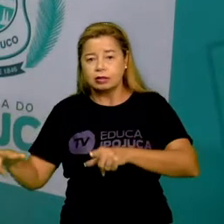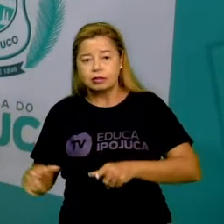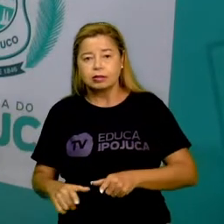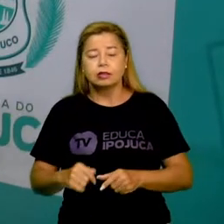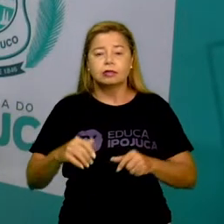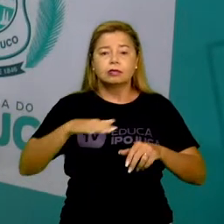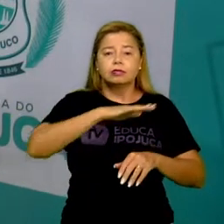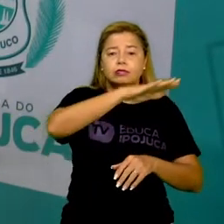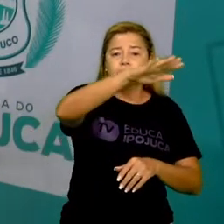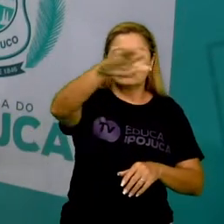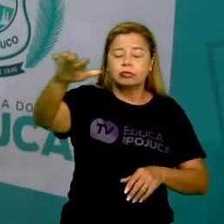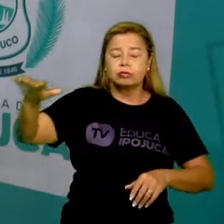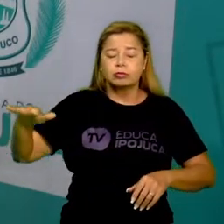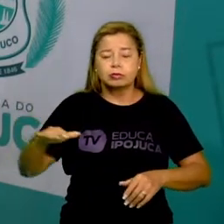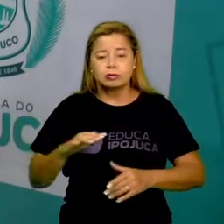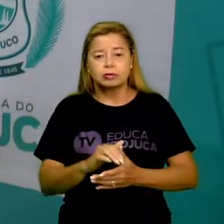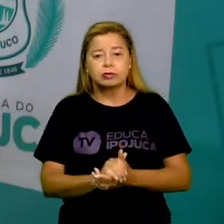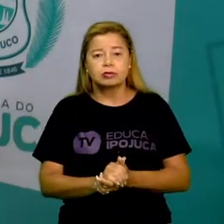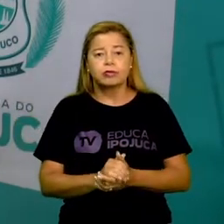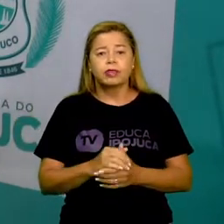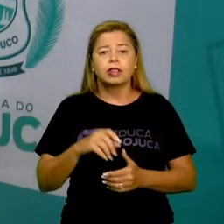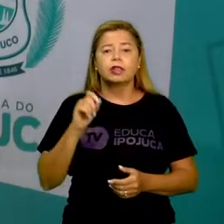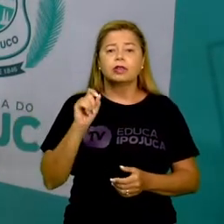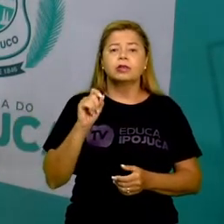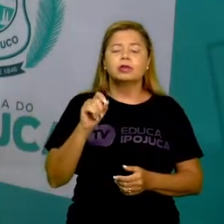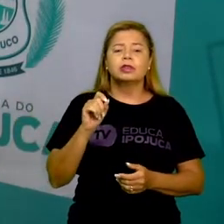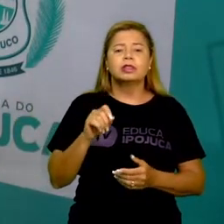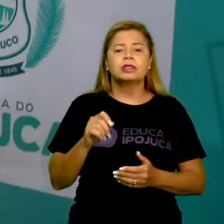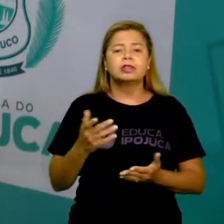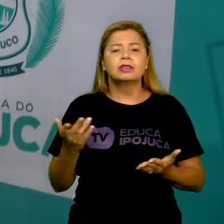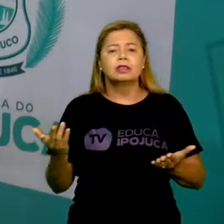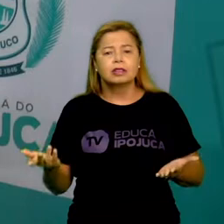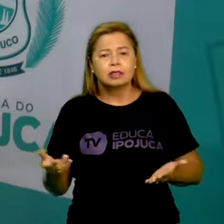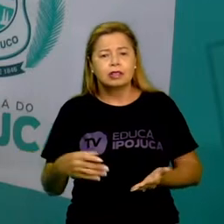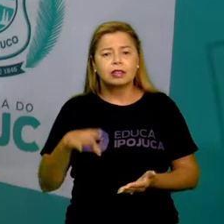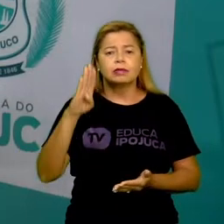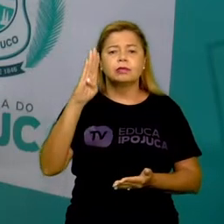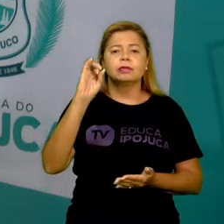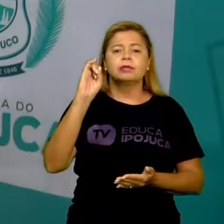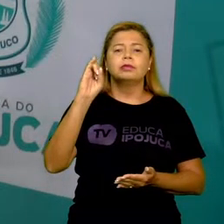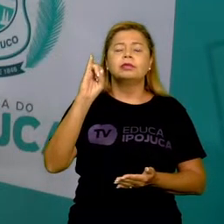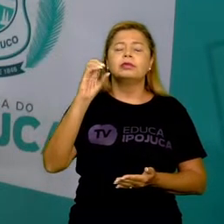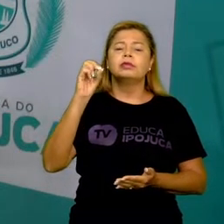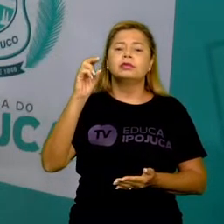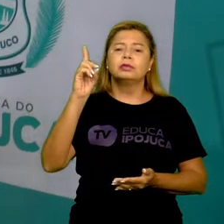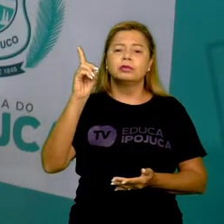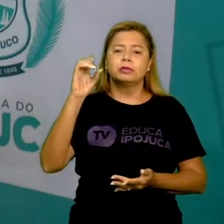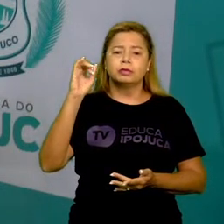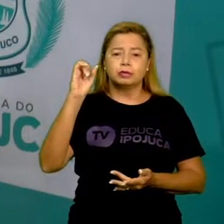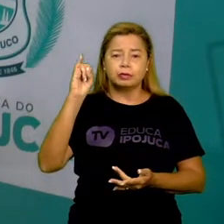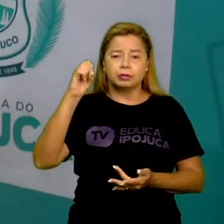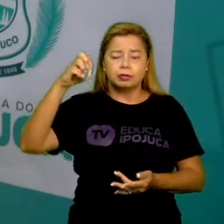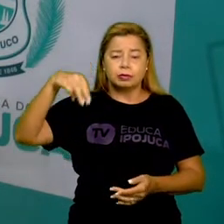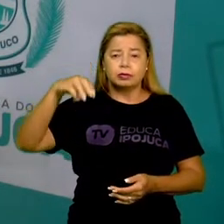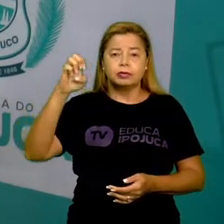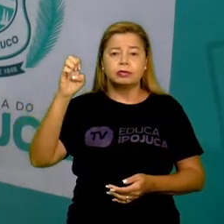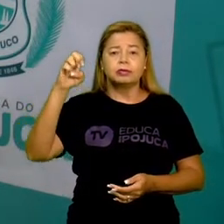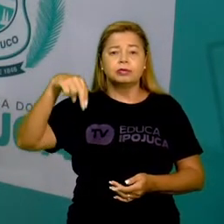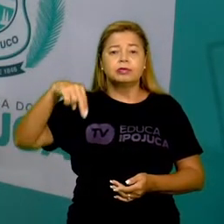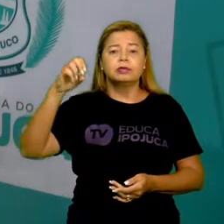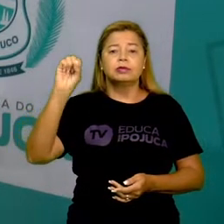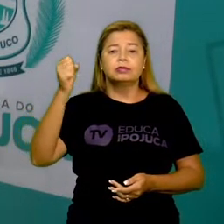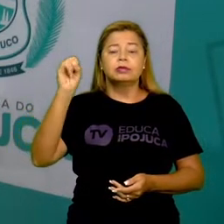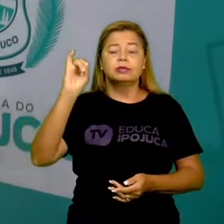E aí vocês aqui, o que é imagens bidimensionais, representações cartográficas? Quem aqui já pegou um mapa?